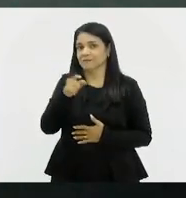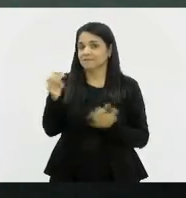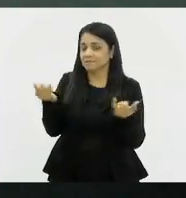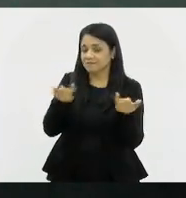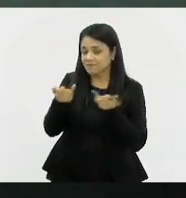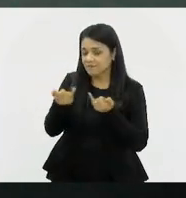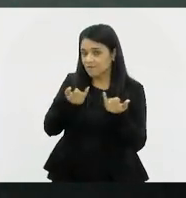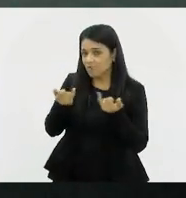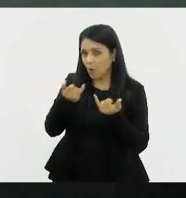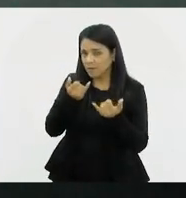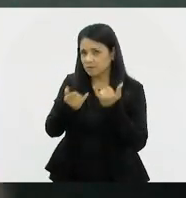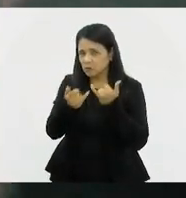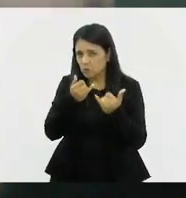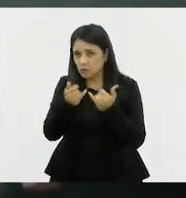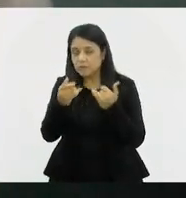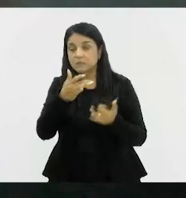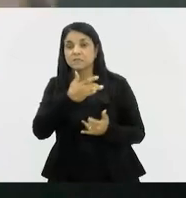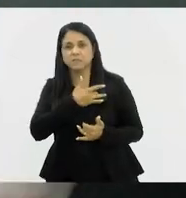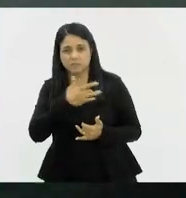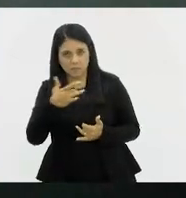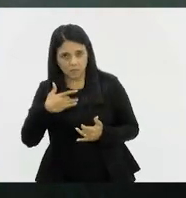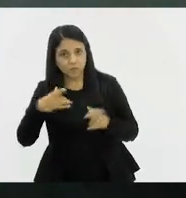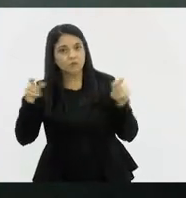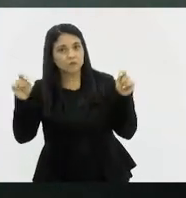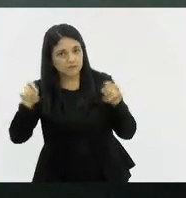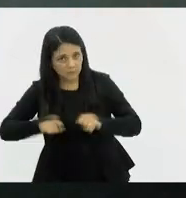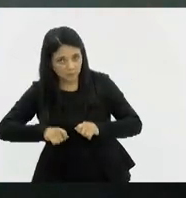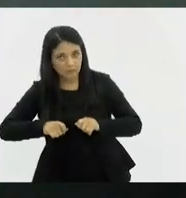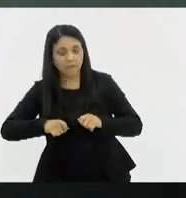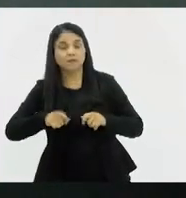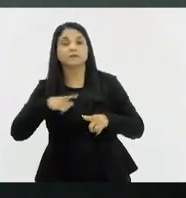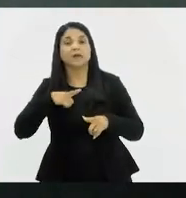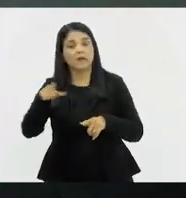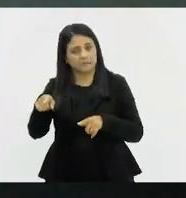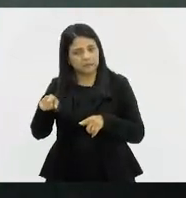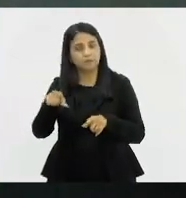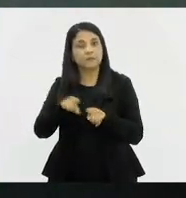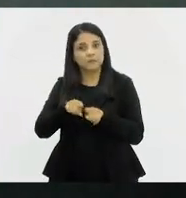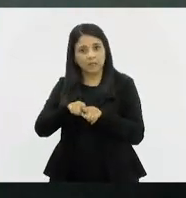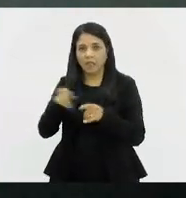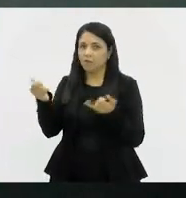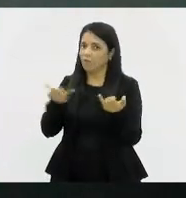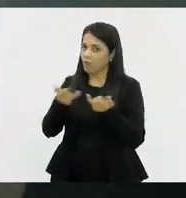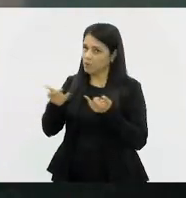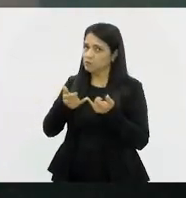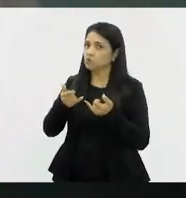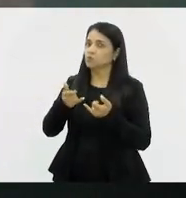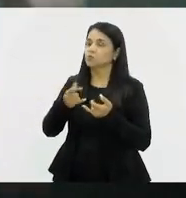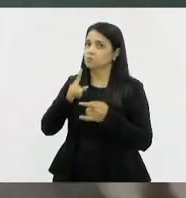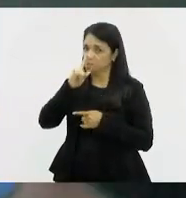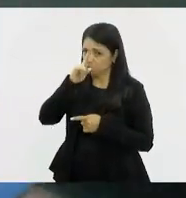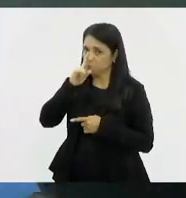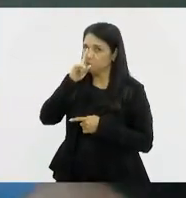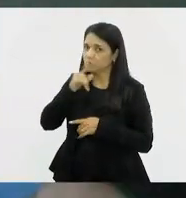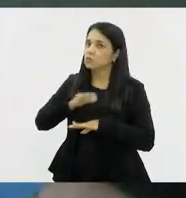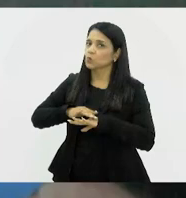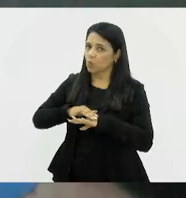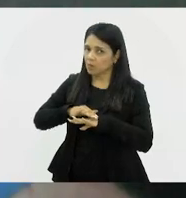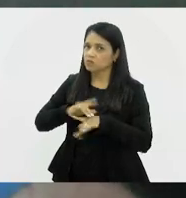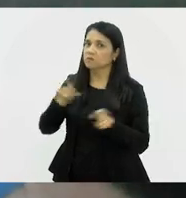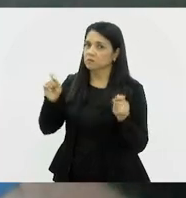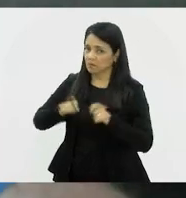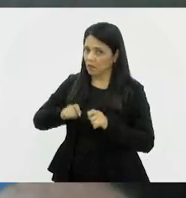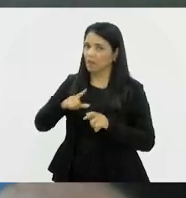são saudáveis. Ali também tem informações que são doentias para nós. Mas o